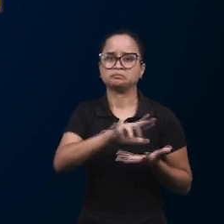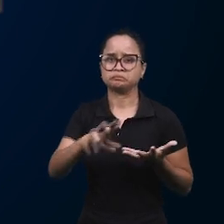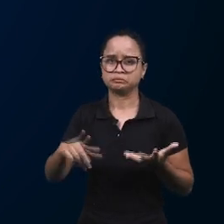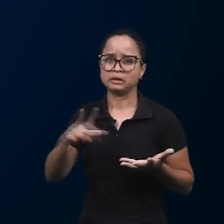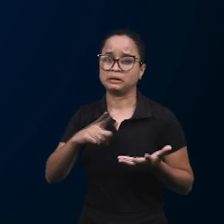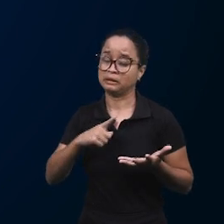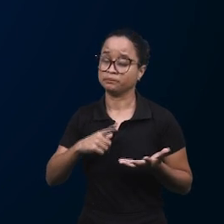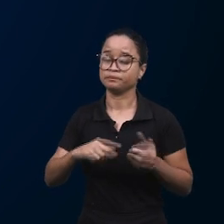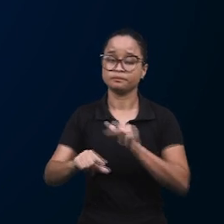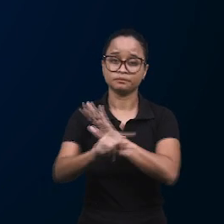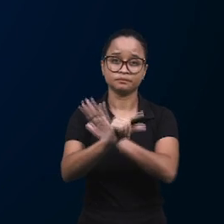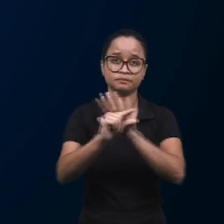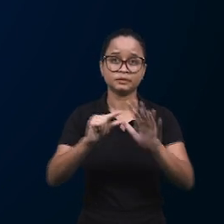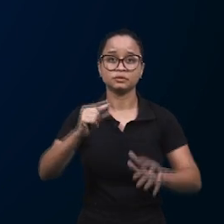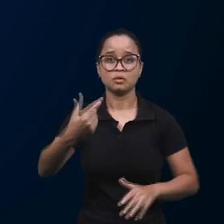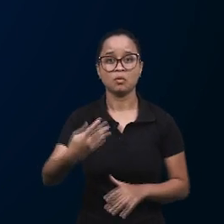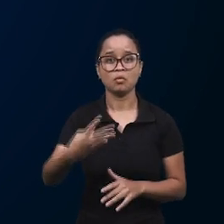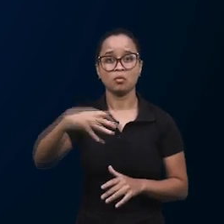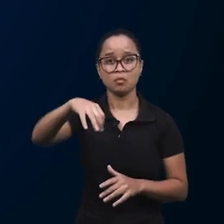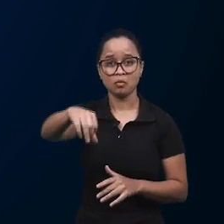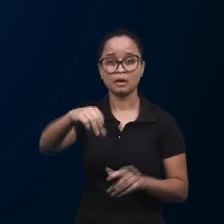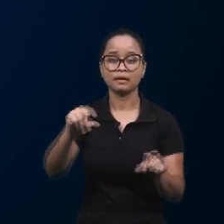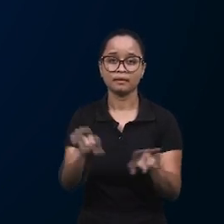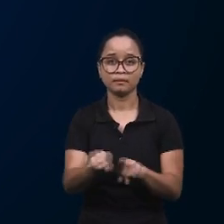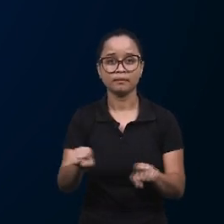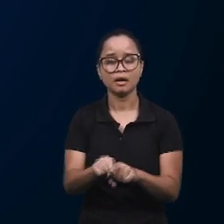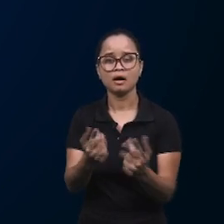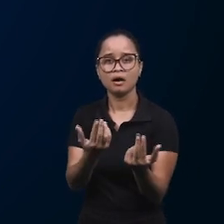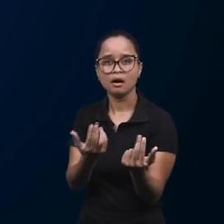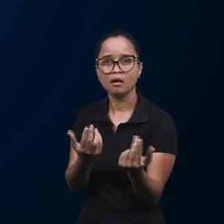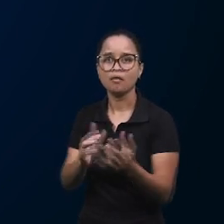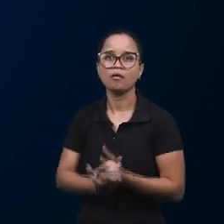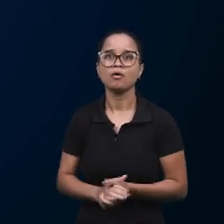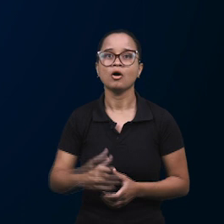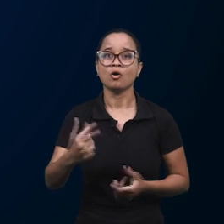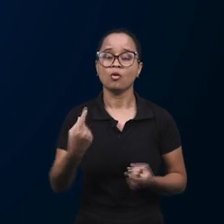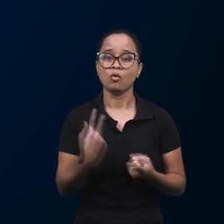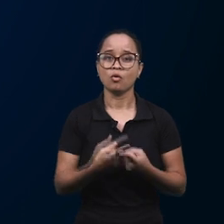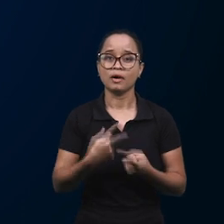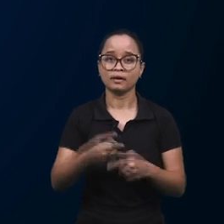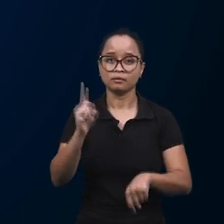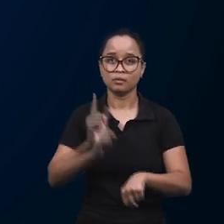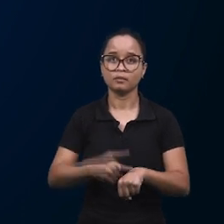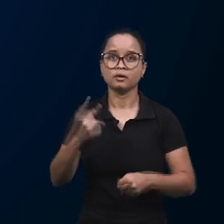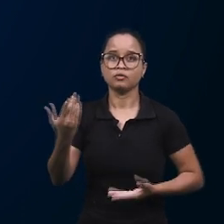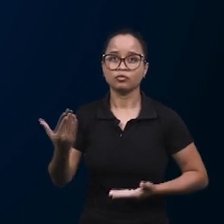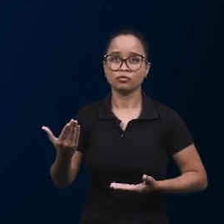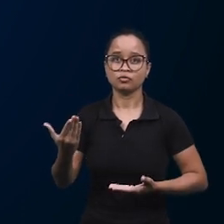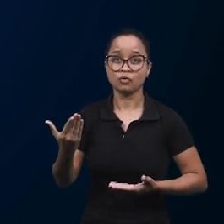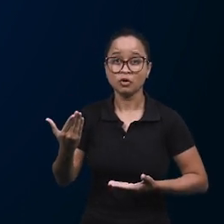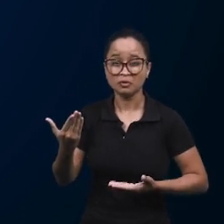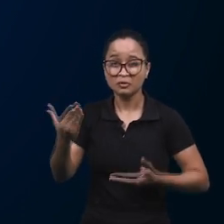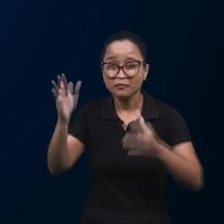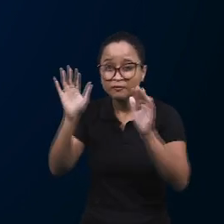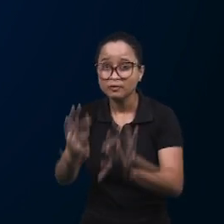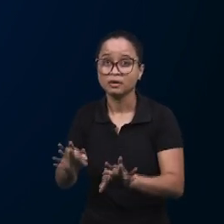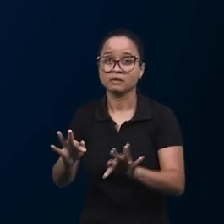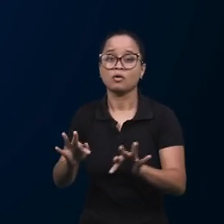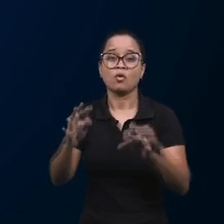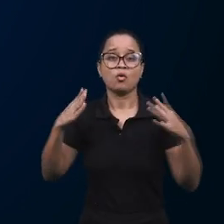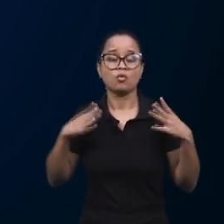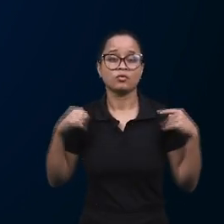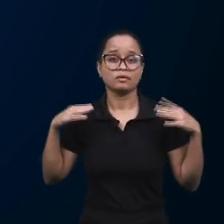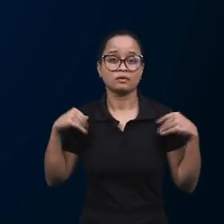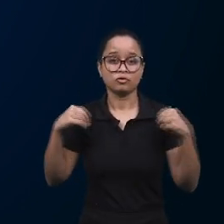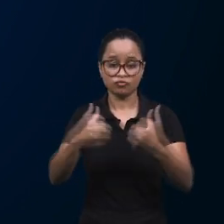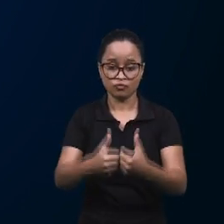irmãos. Assim será na consumação dos séculos. Virão os anjos e